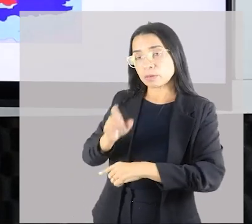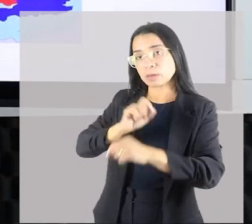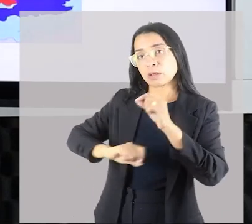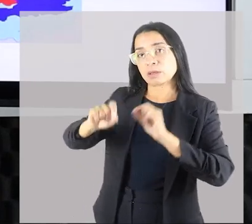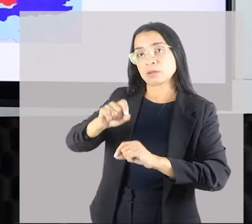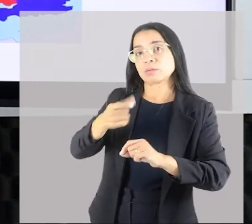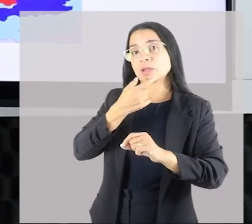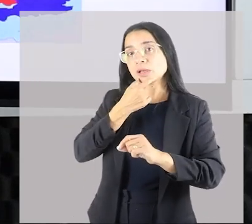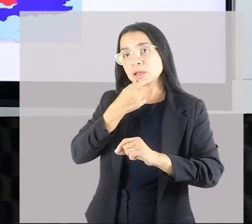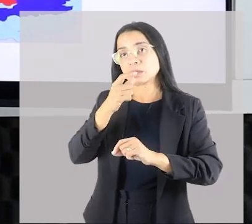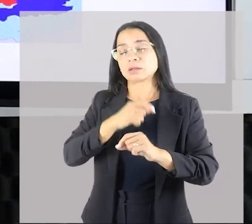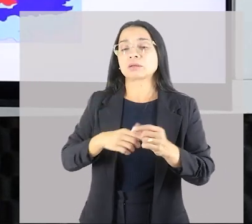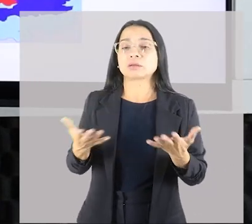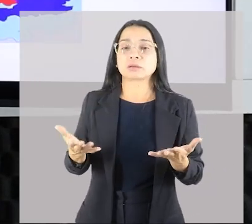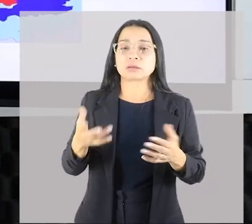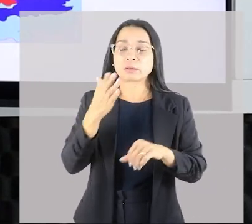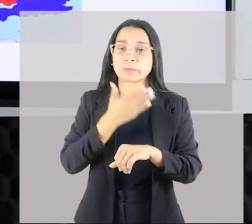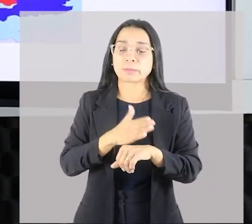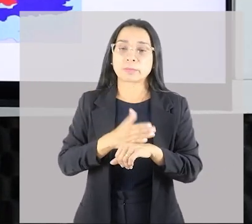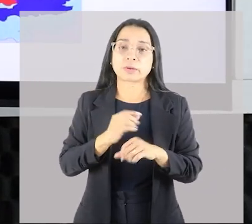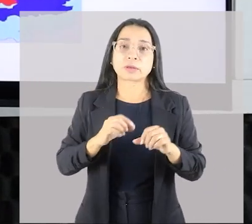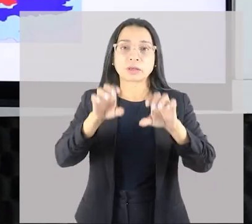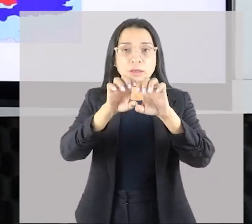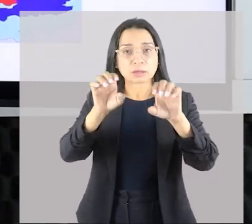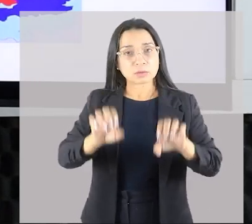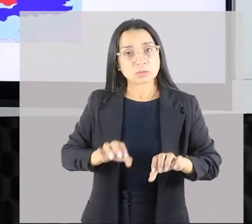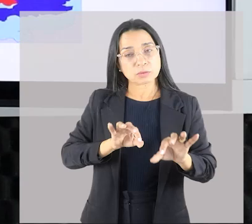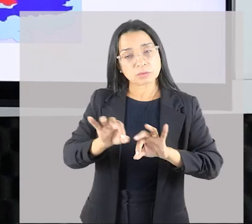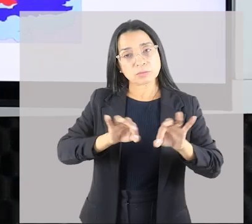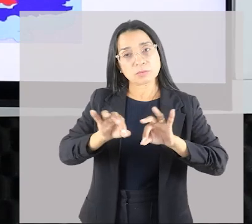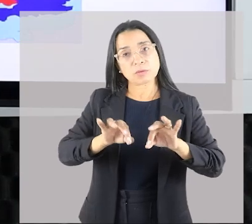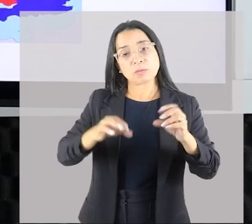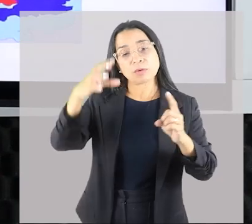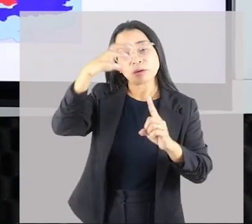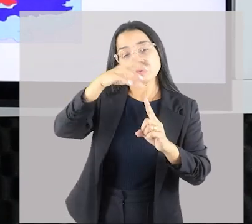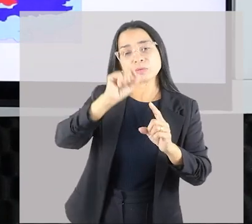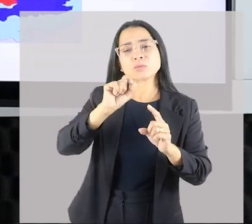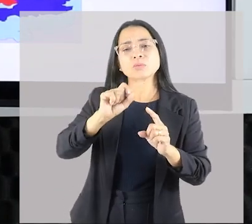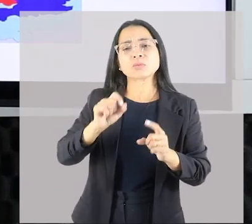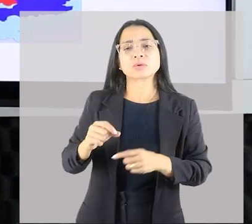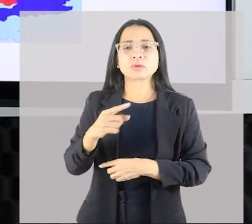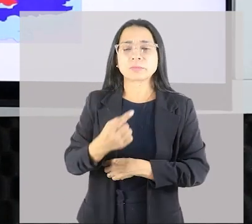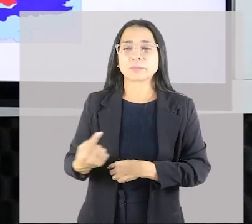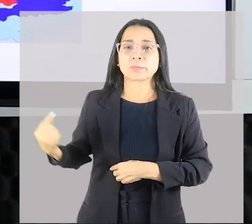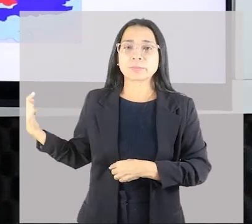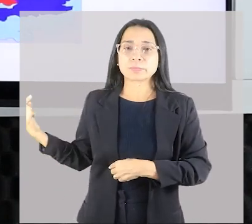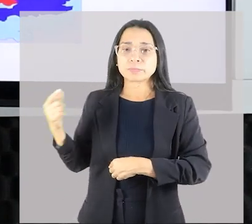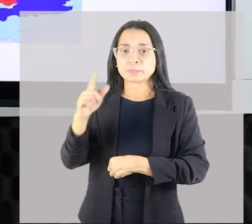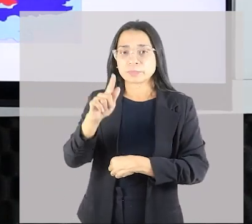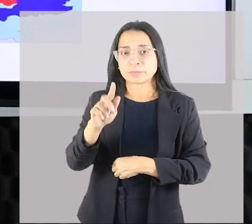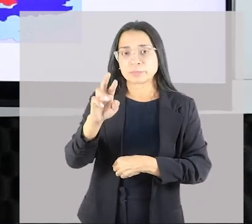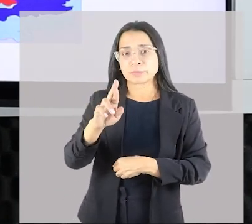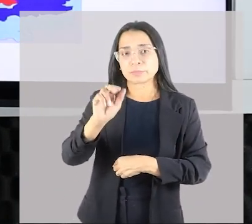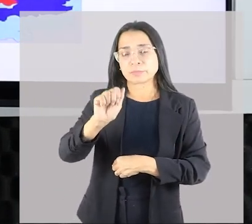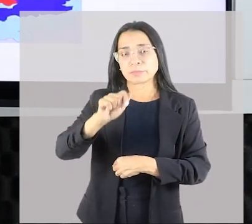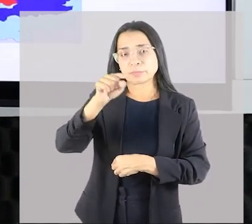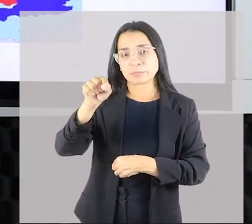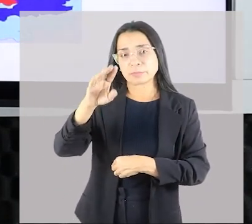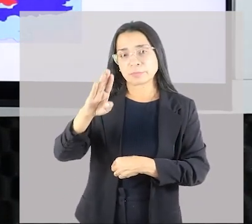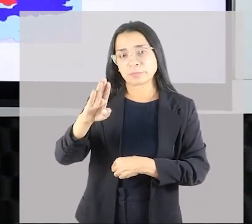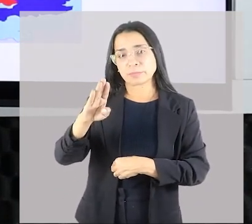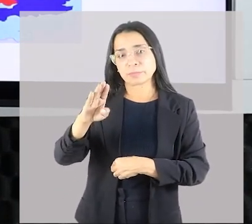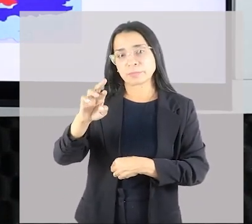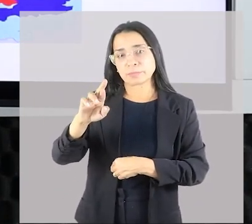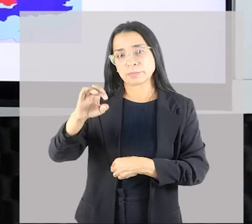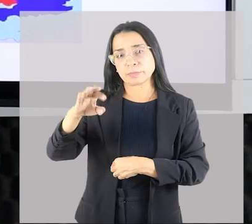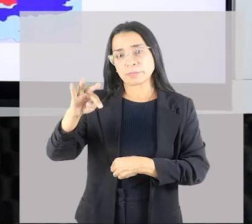tá certo? Essa estrutura forma o Reino Unido. O que é a Grã-Bretanha, Marcos? A Grã-Bretanha, gente, é a grande ilha. Quando nós vamos